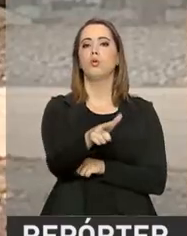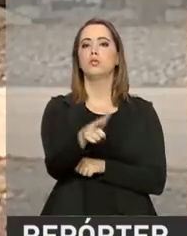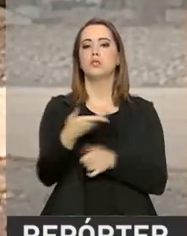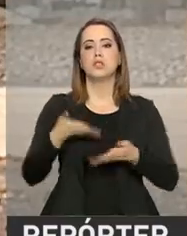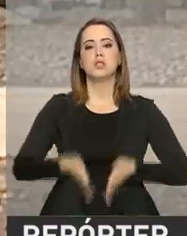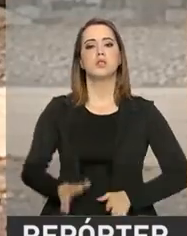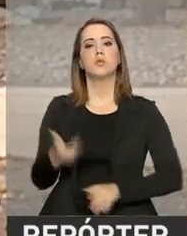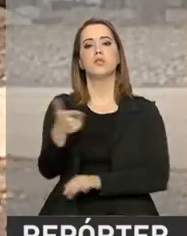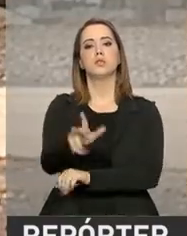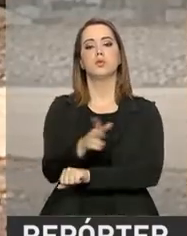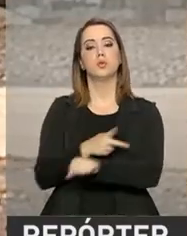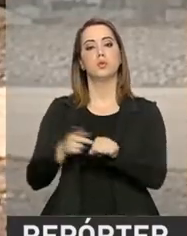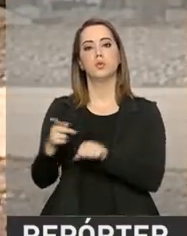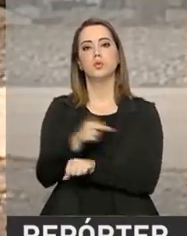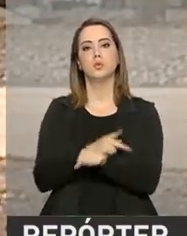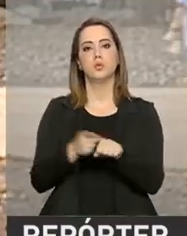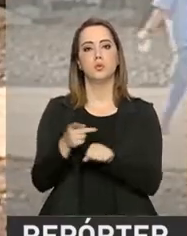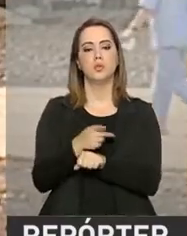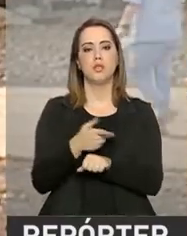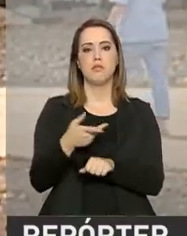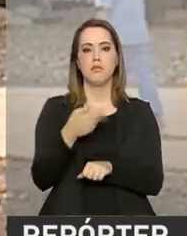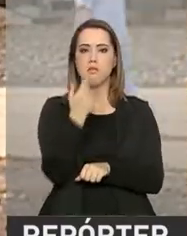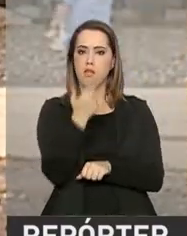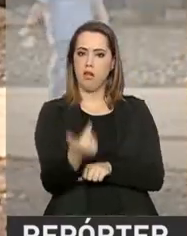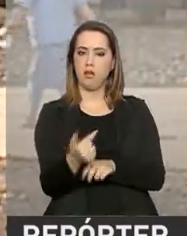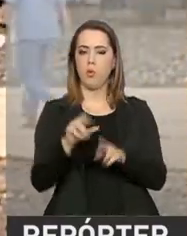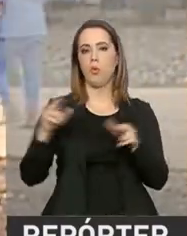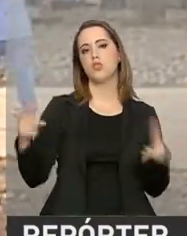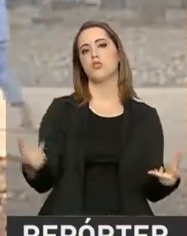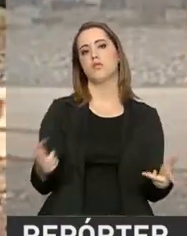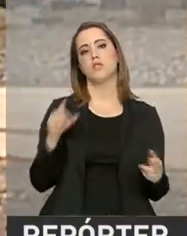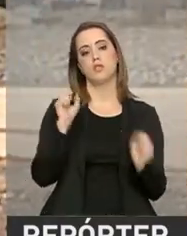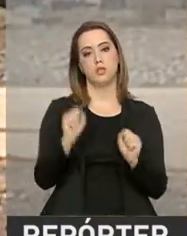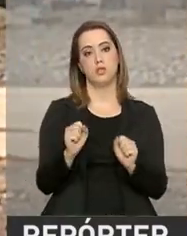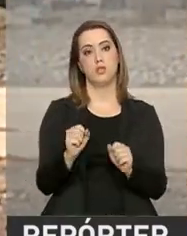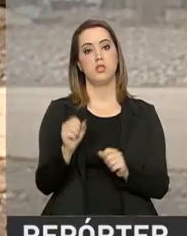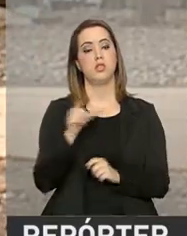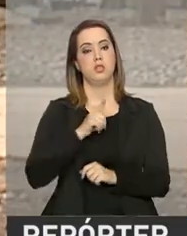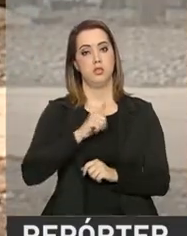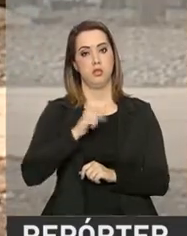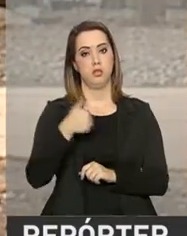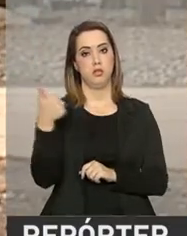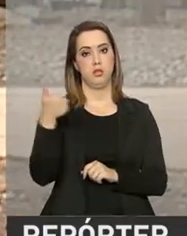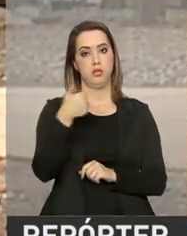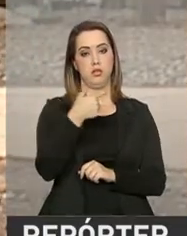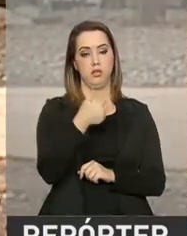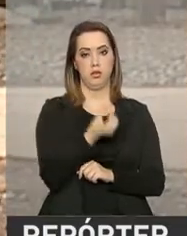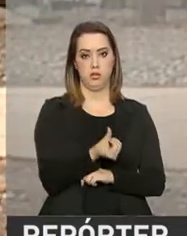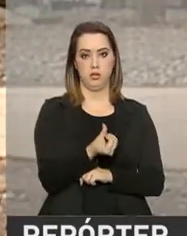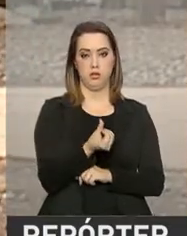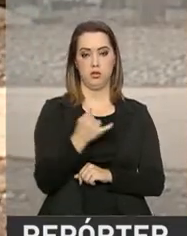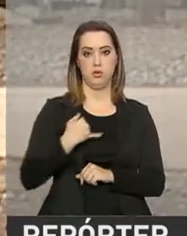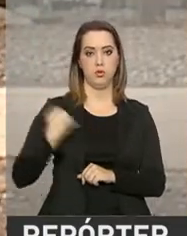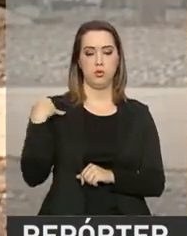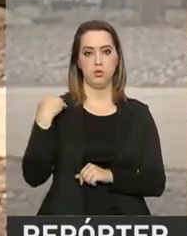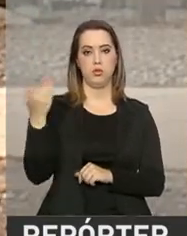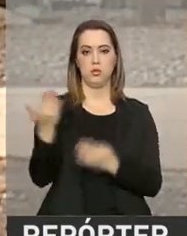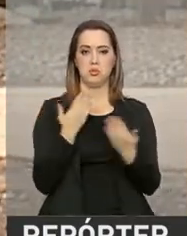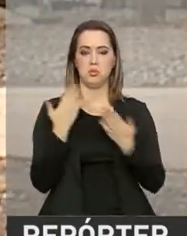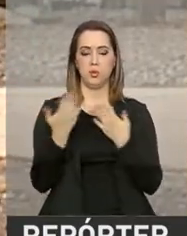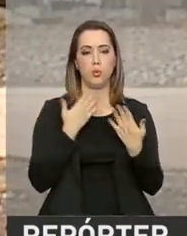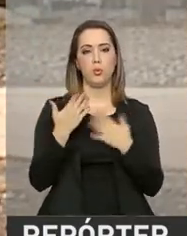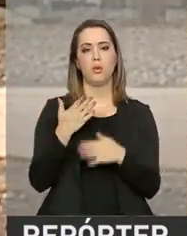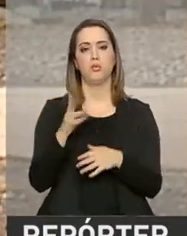língua materna não seja o português. O candidato deve ter no mínimo 16 anos e o equivalente ao ensino fundamental